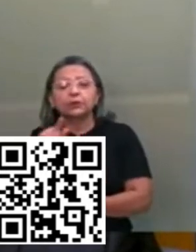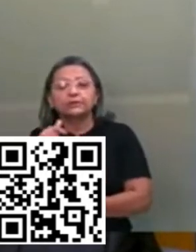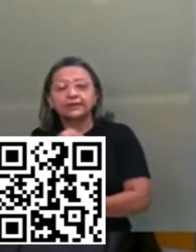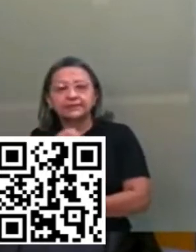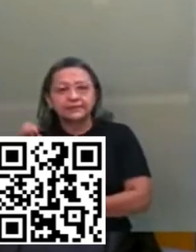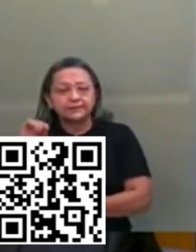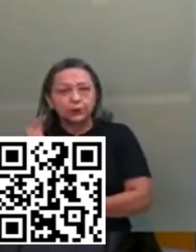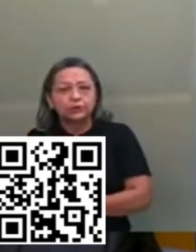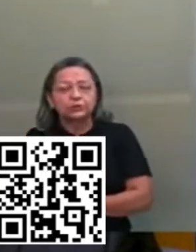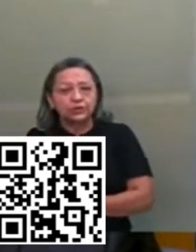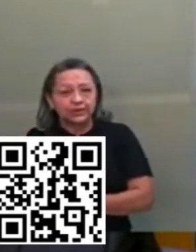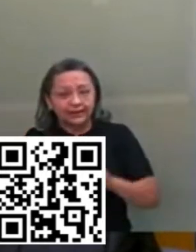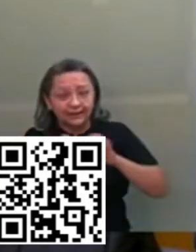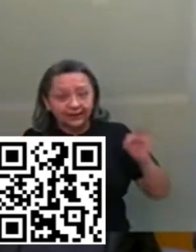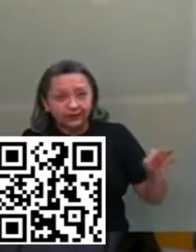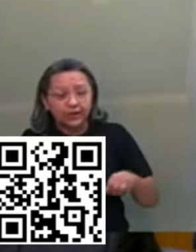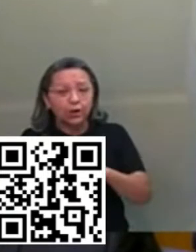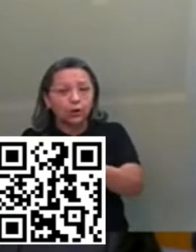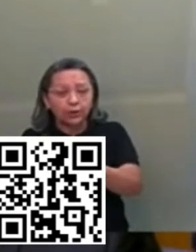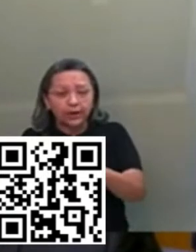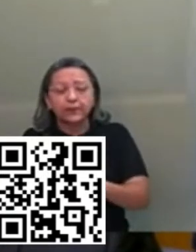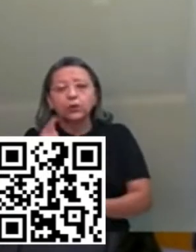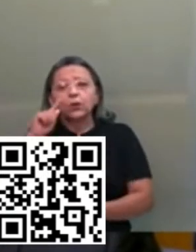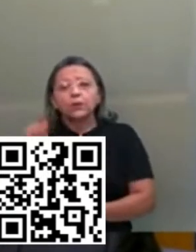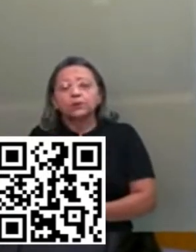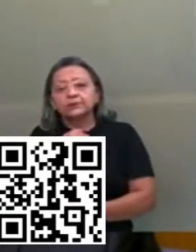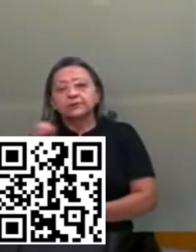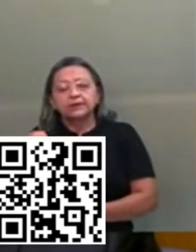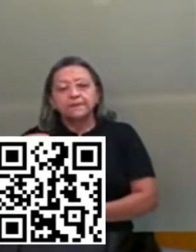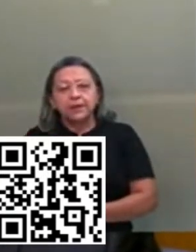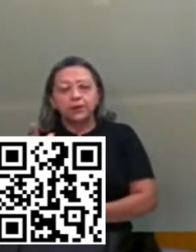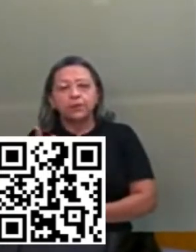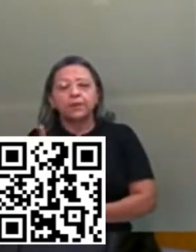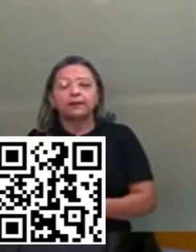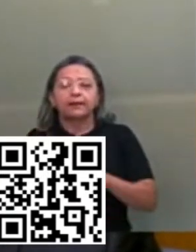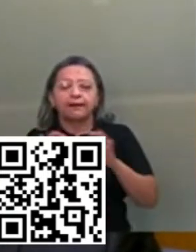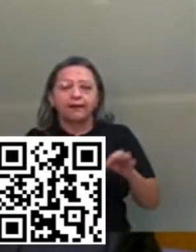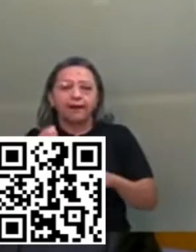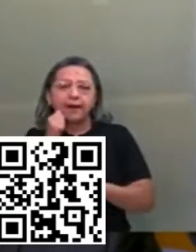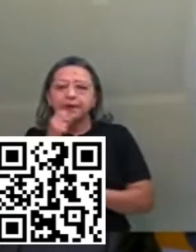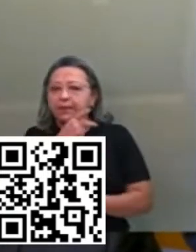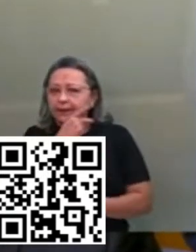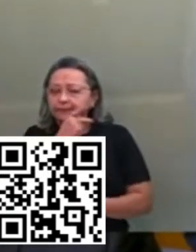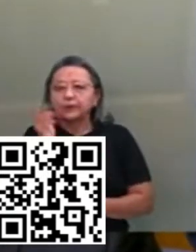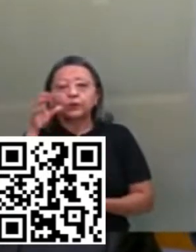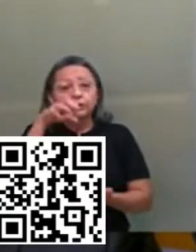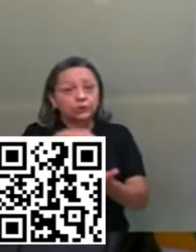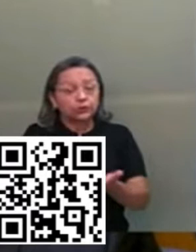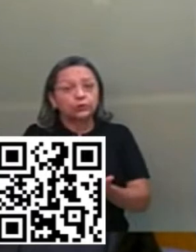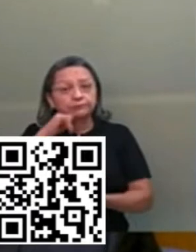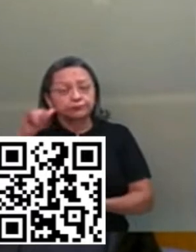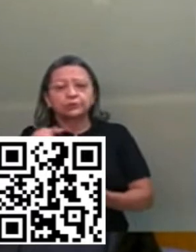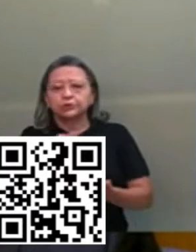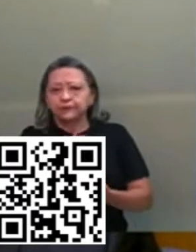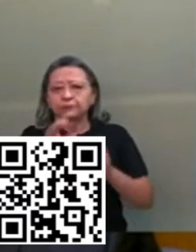2.700.000 de hectares para Roraima e 1.700.000 de hectares para o Amapá. No setor de energia, tivemos